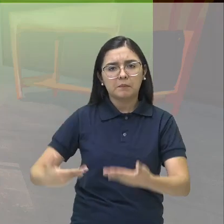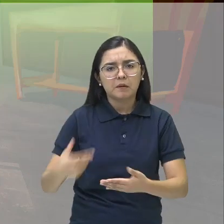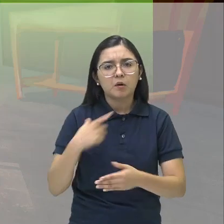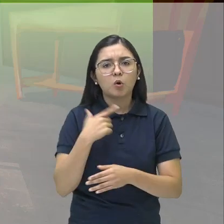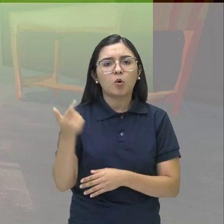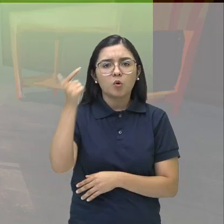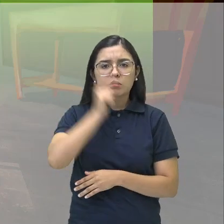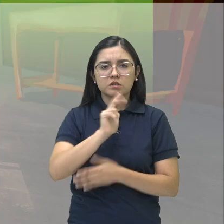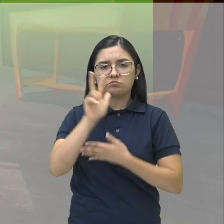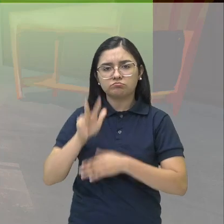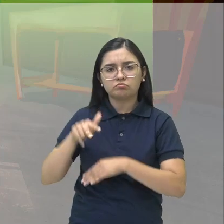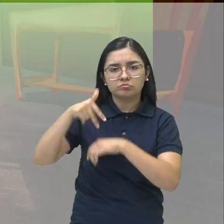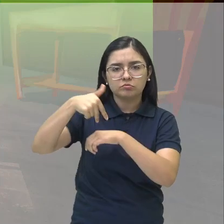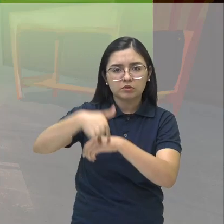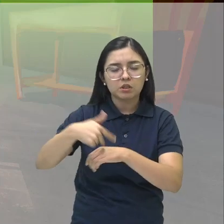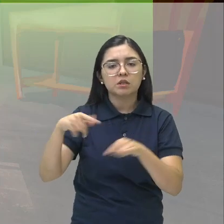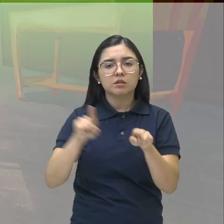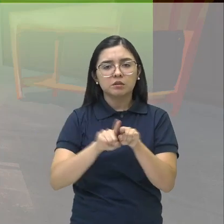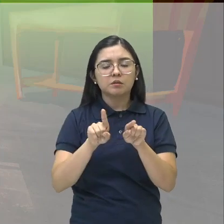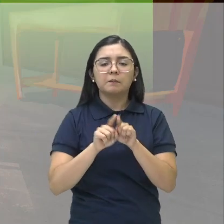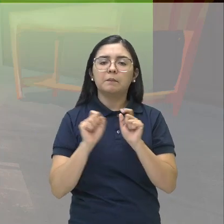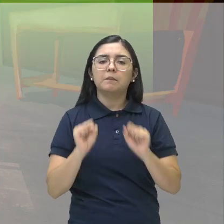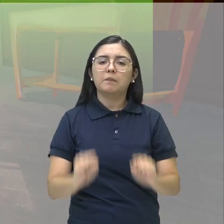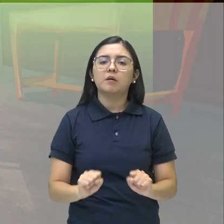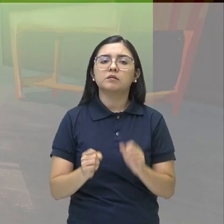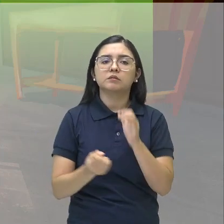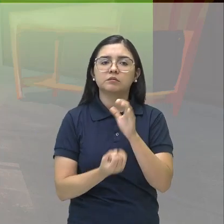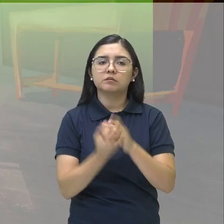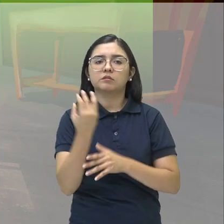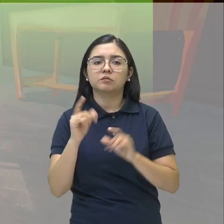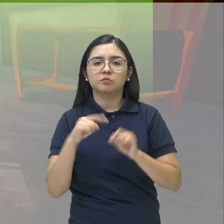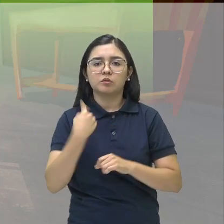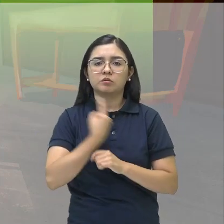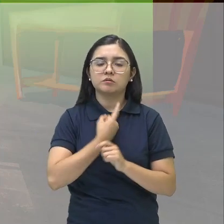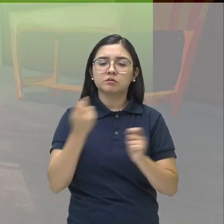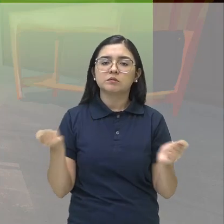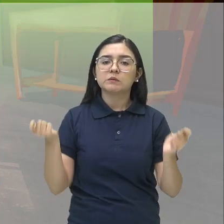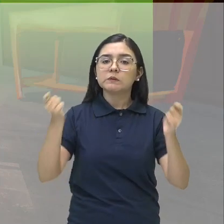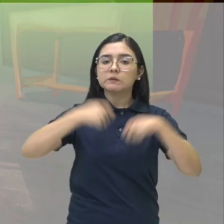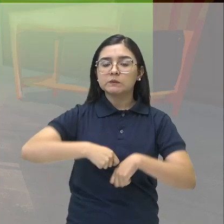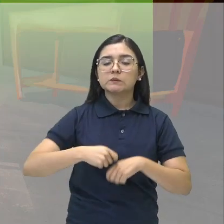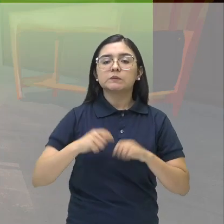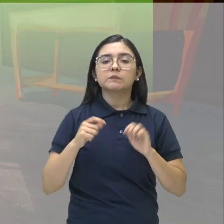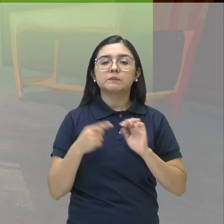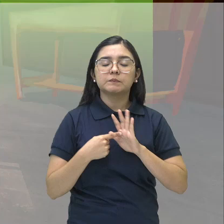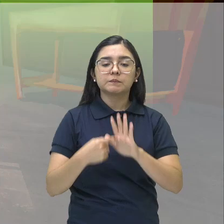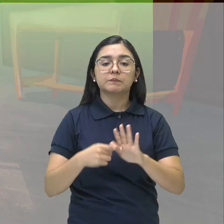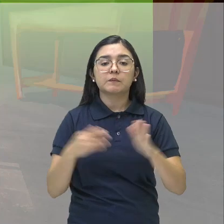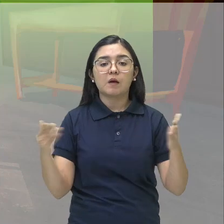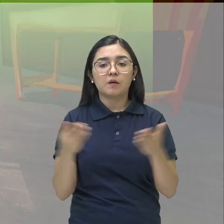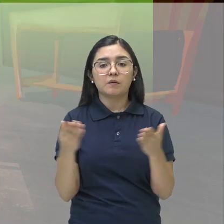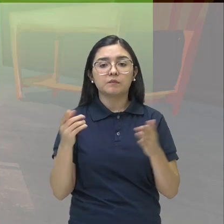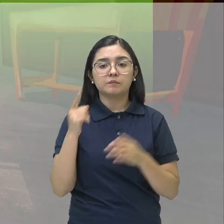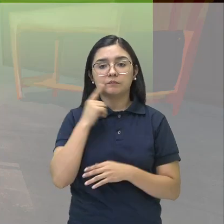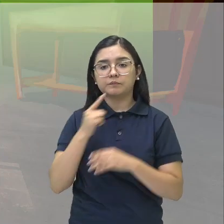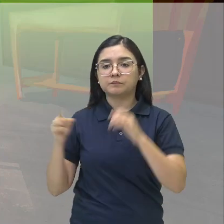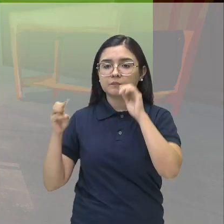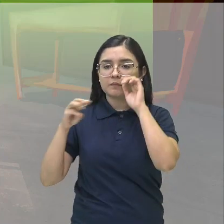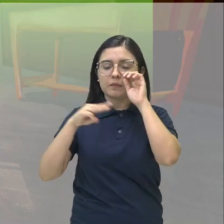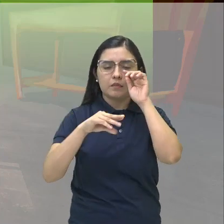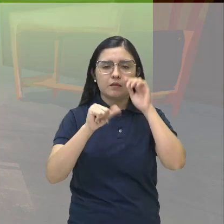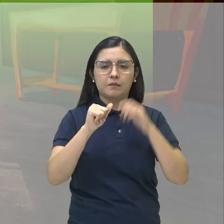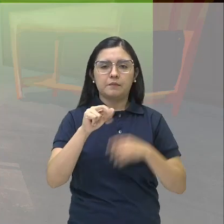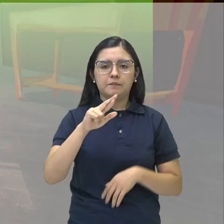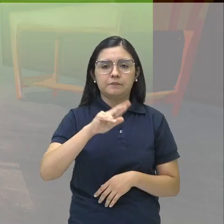também abertura, né, para que a gente possa desenvolver todo o nosso potencial. Agora eu vou apresentar para vocês a Marie